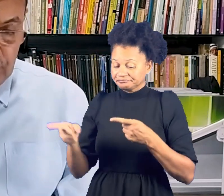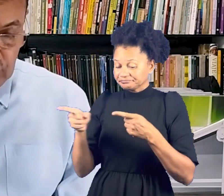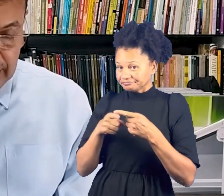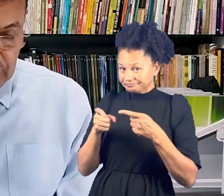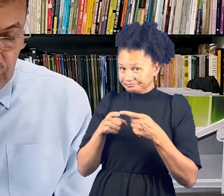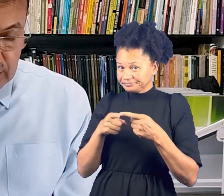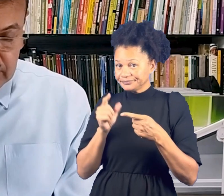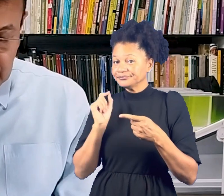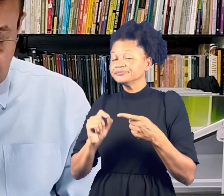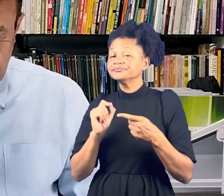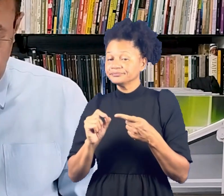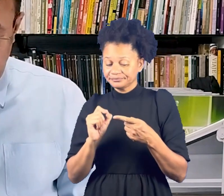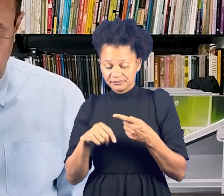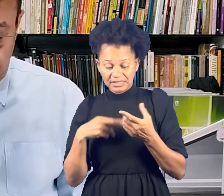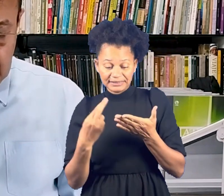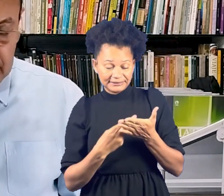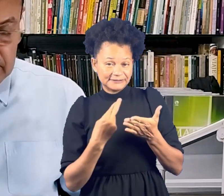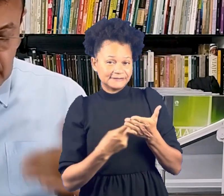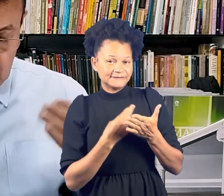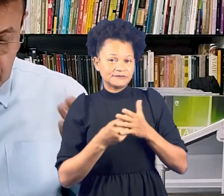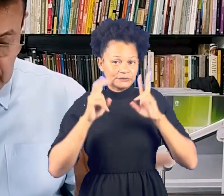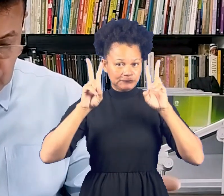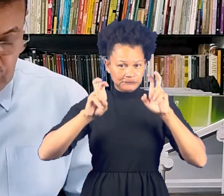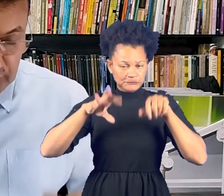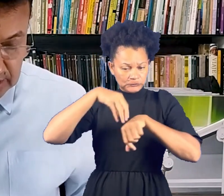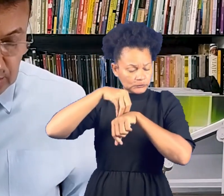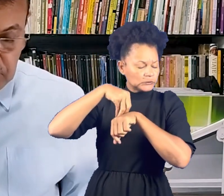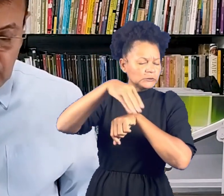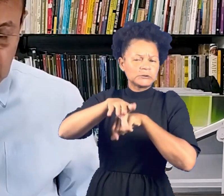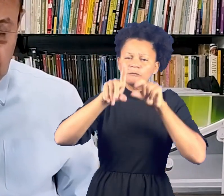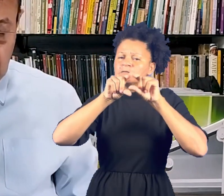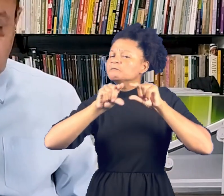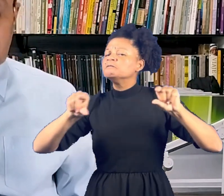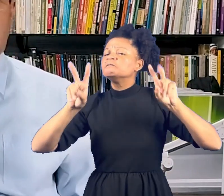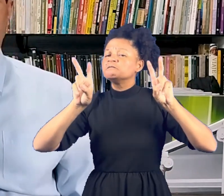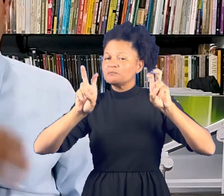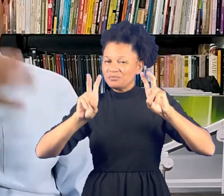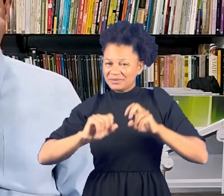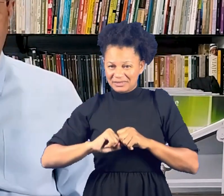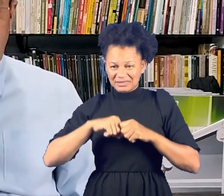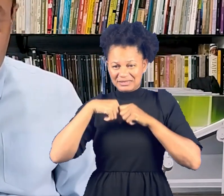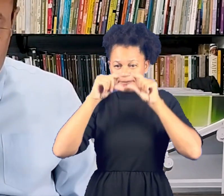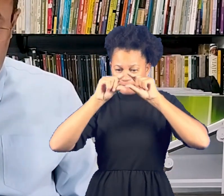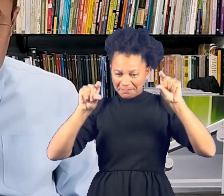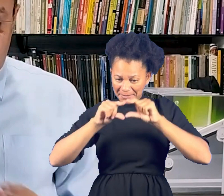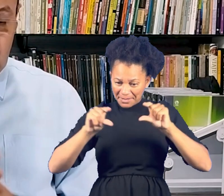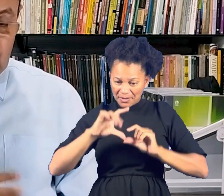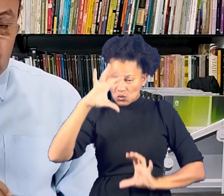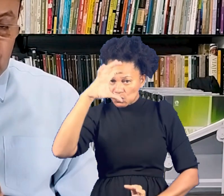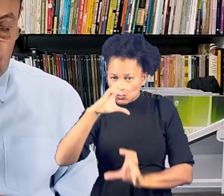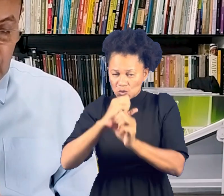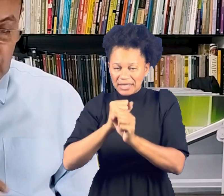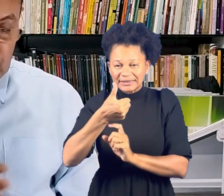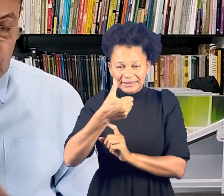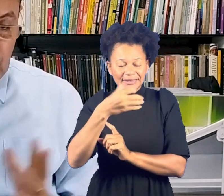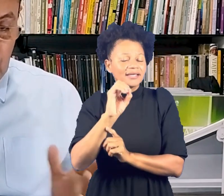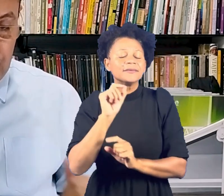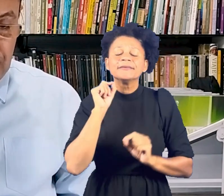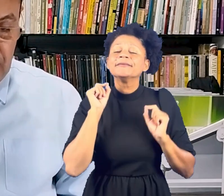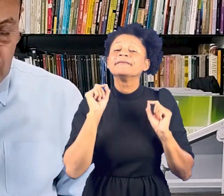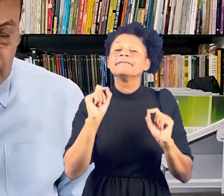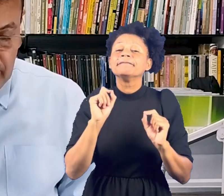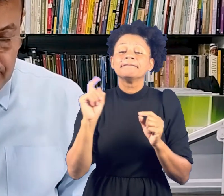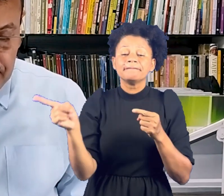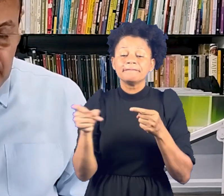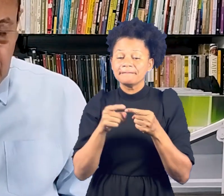primeiro tópico da nossa lição que estaremos fornecendo para os irmãos, dos 10 tópicos que nós construímos,